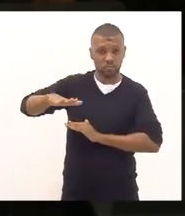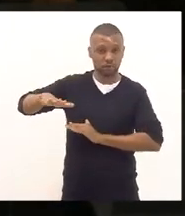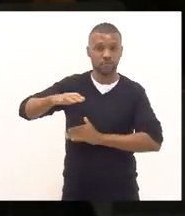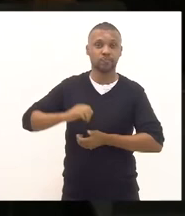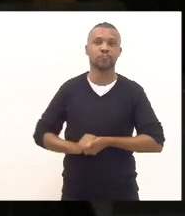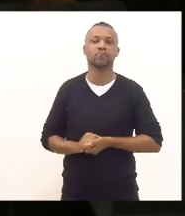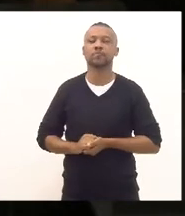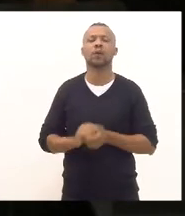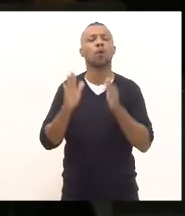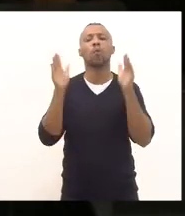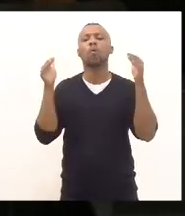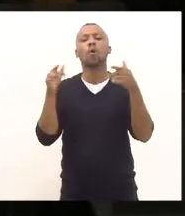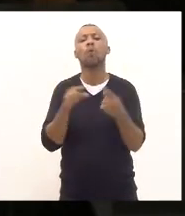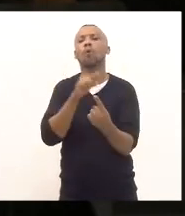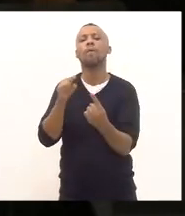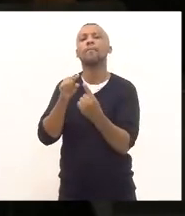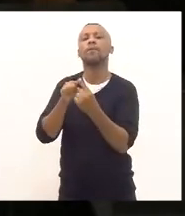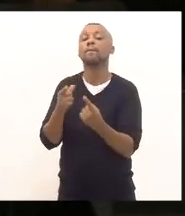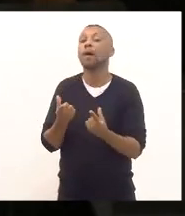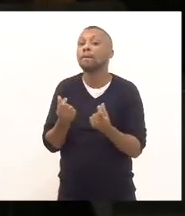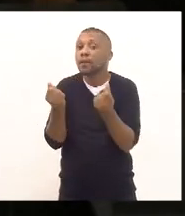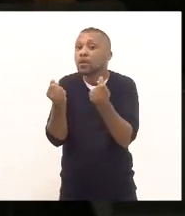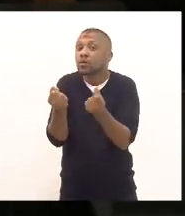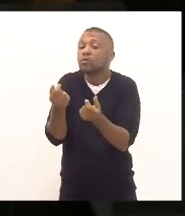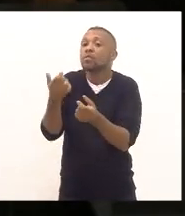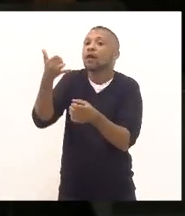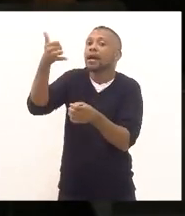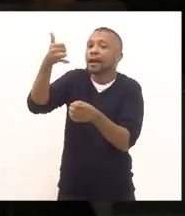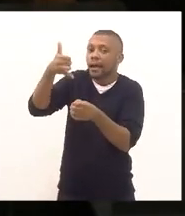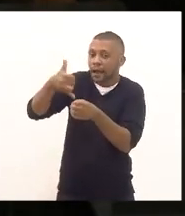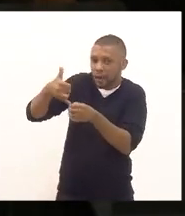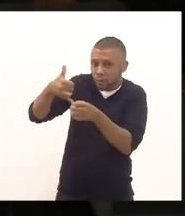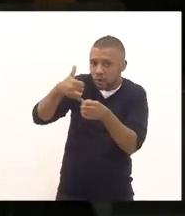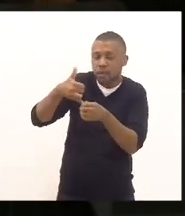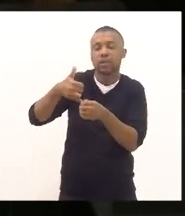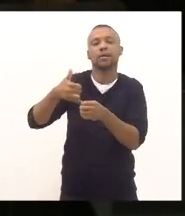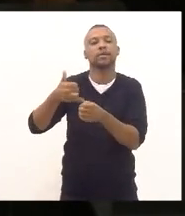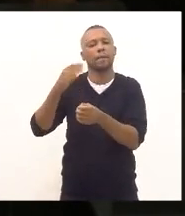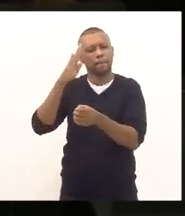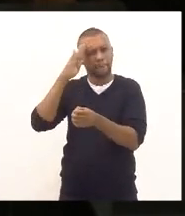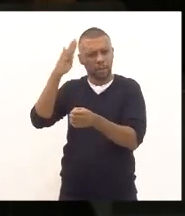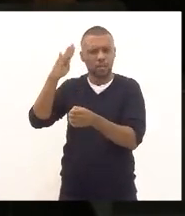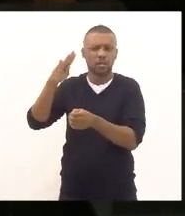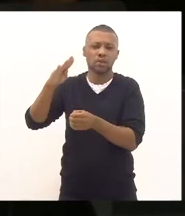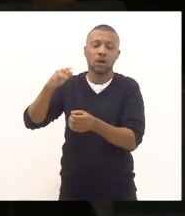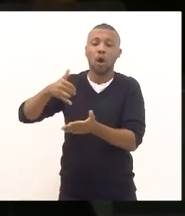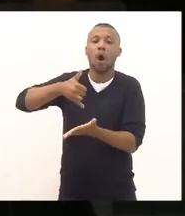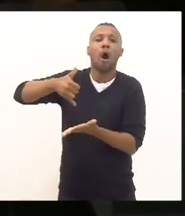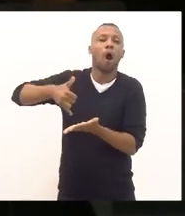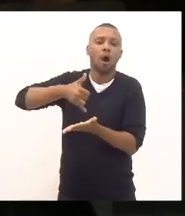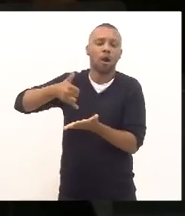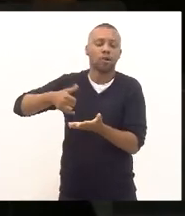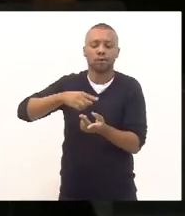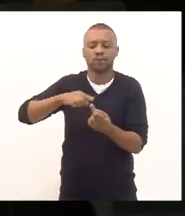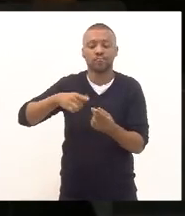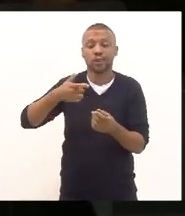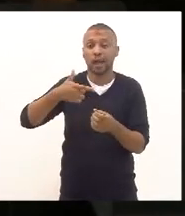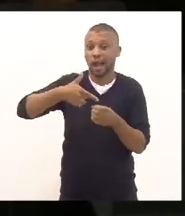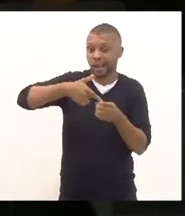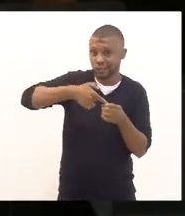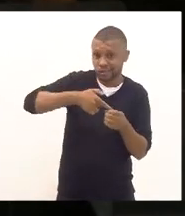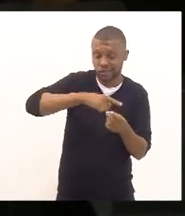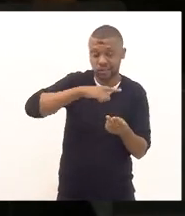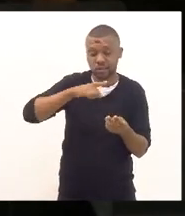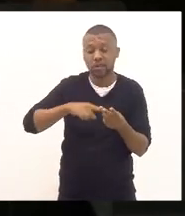para os preços dos combustíveis em especial o diesel a gasolina